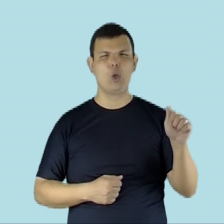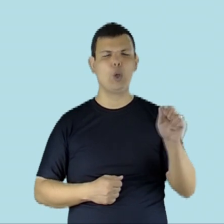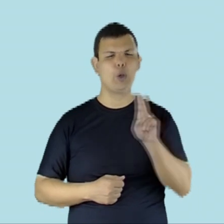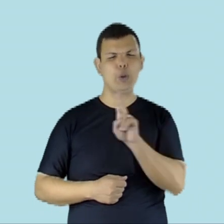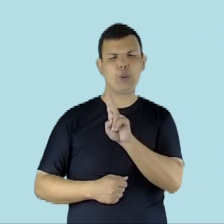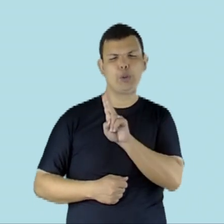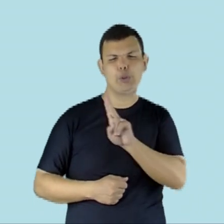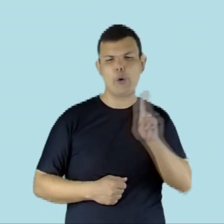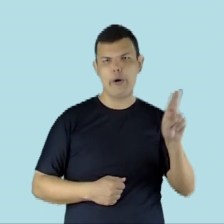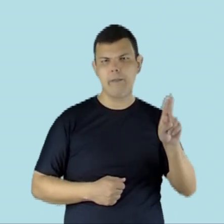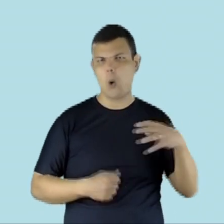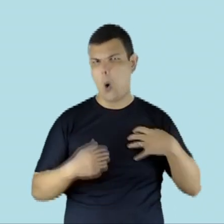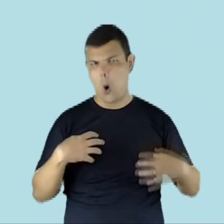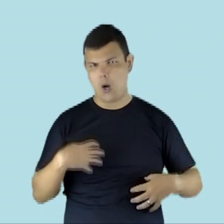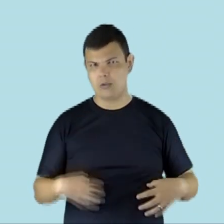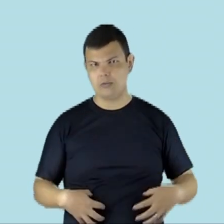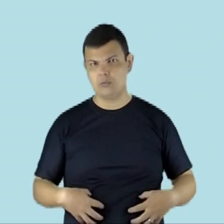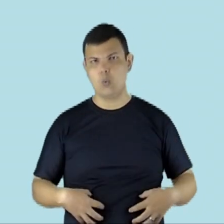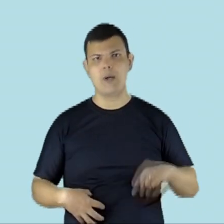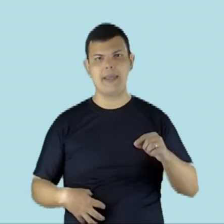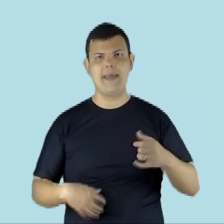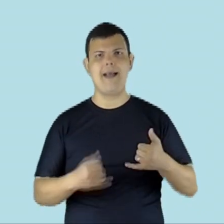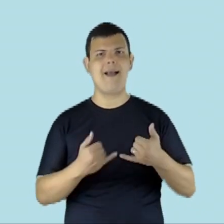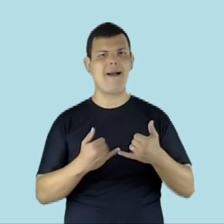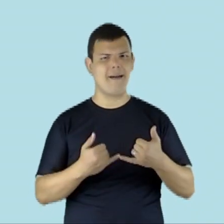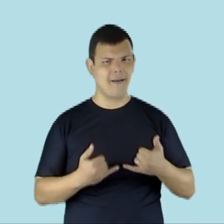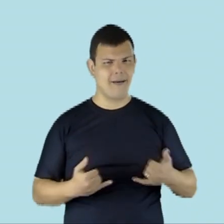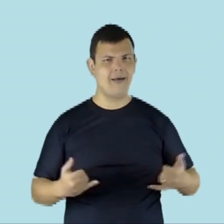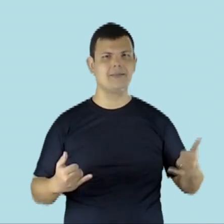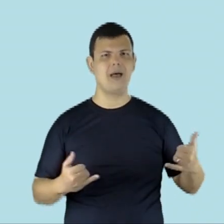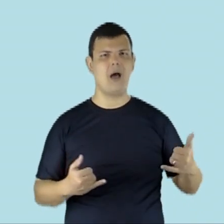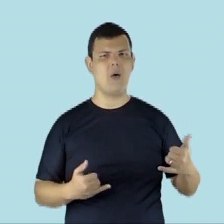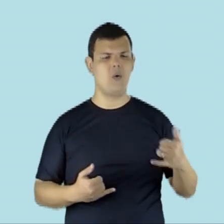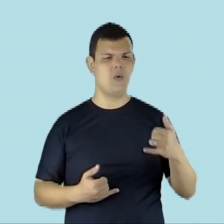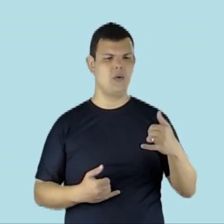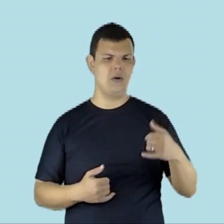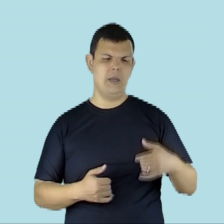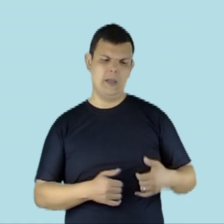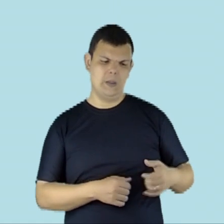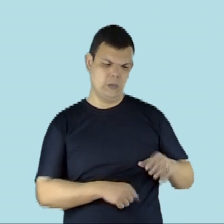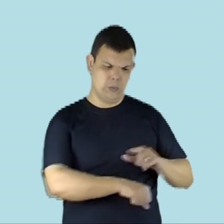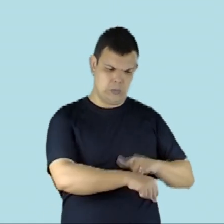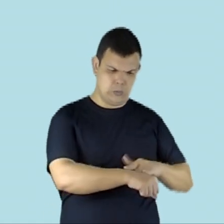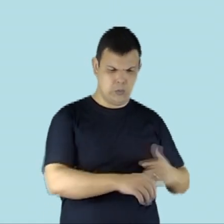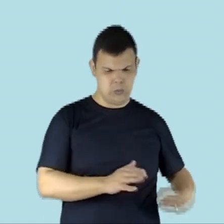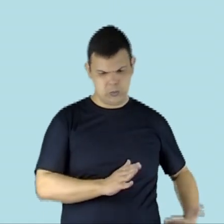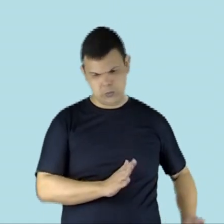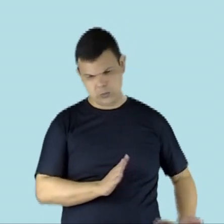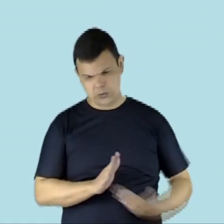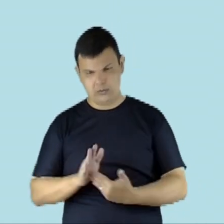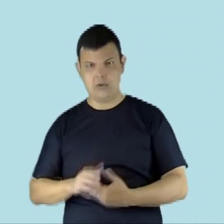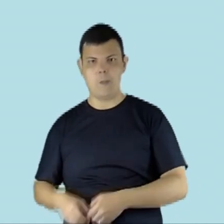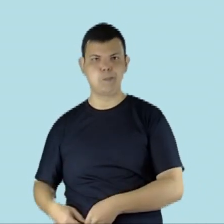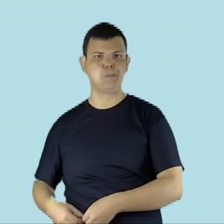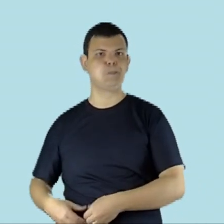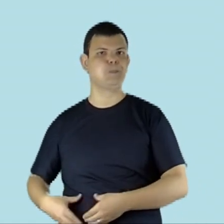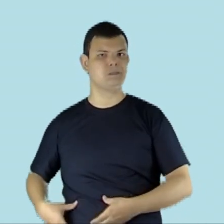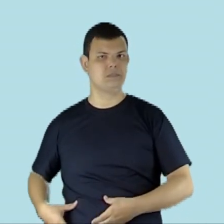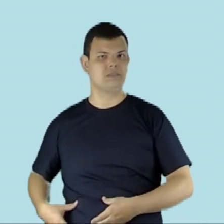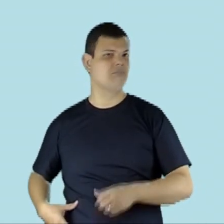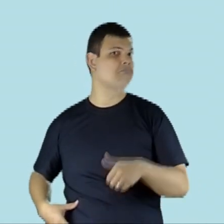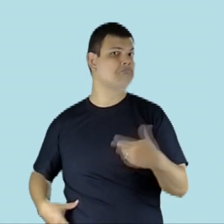do órgão ou dos órgãos que são os canais que conduzem a urina dos rins até a bexiga urinária? Bora